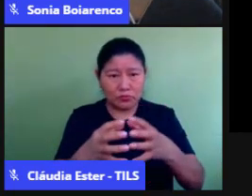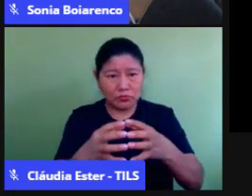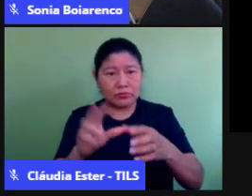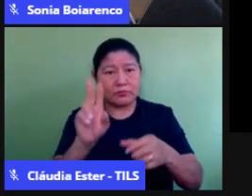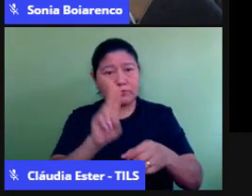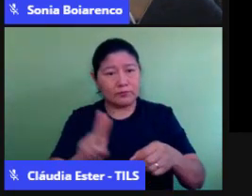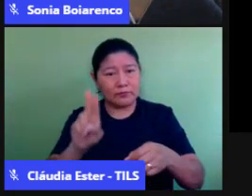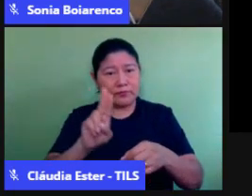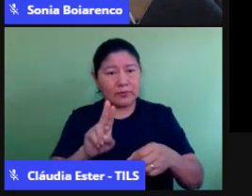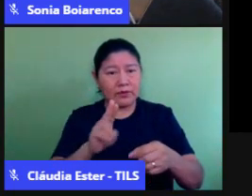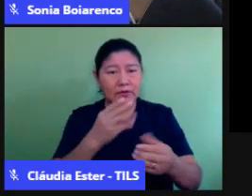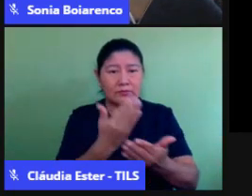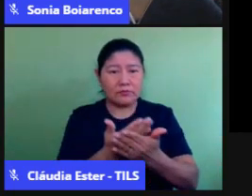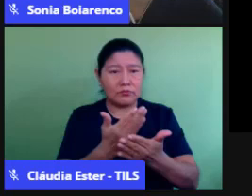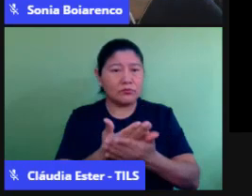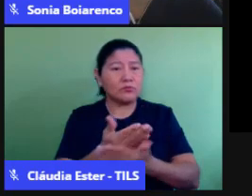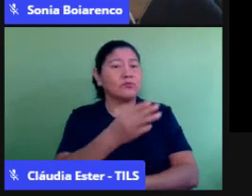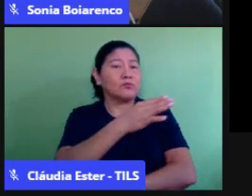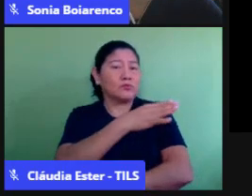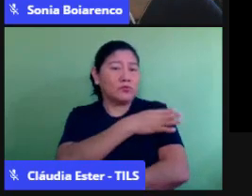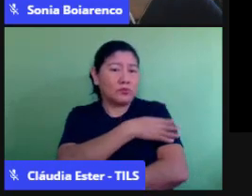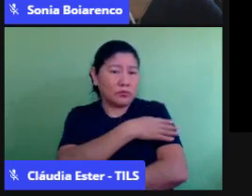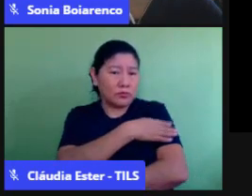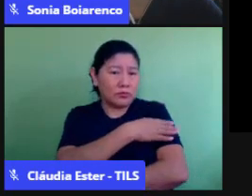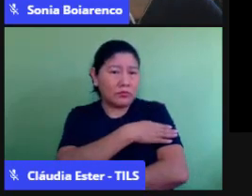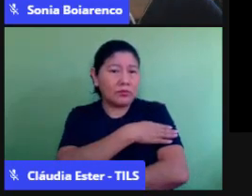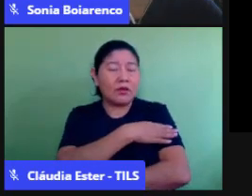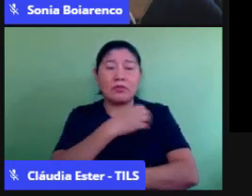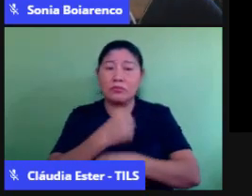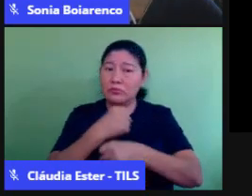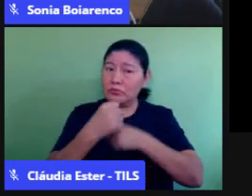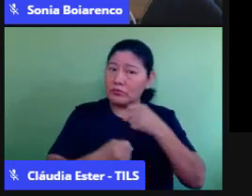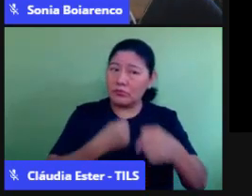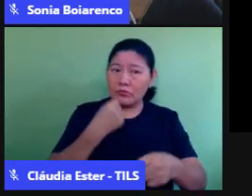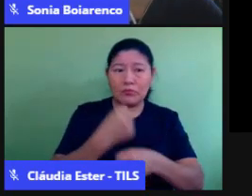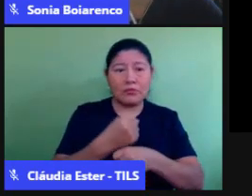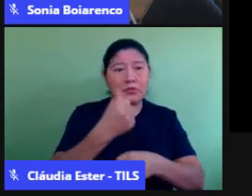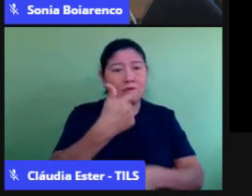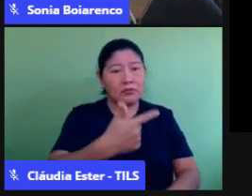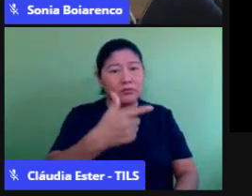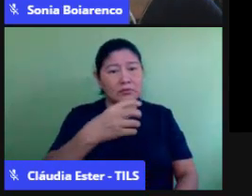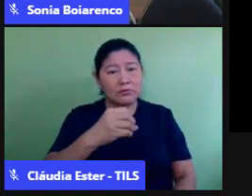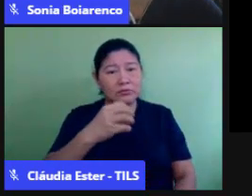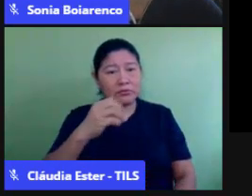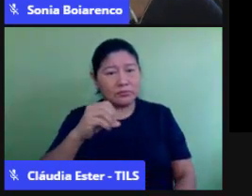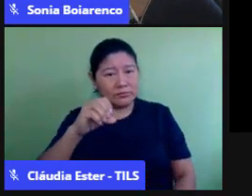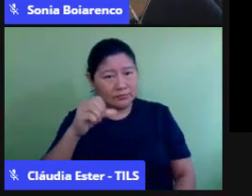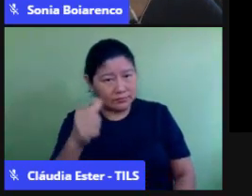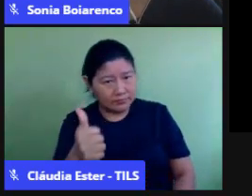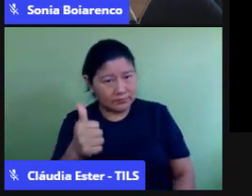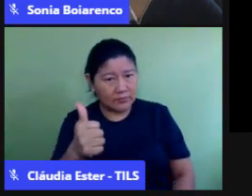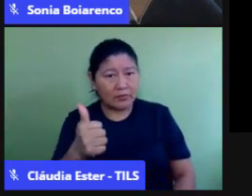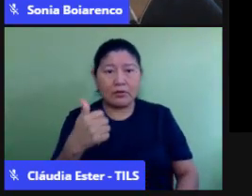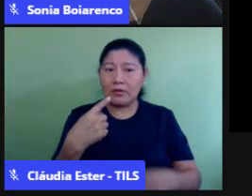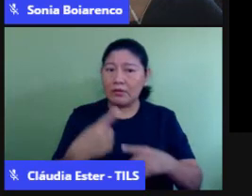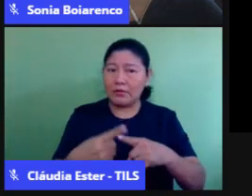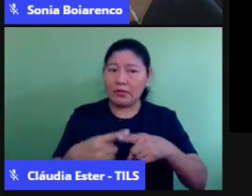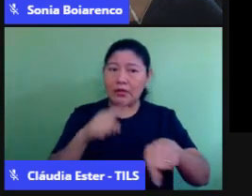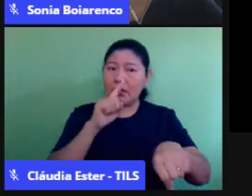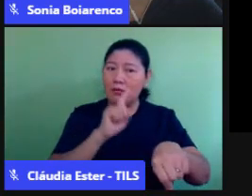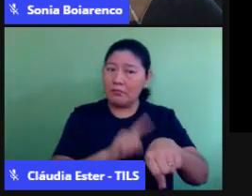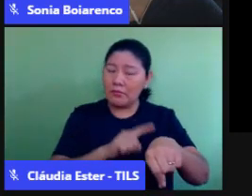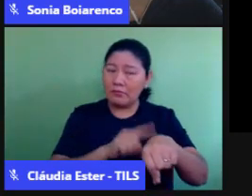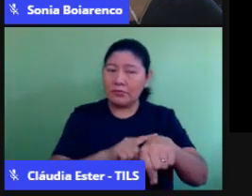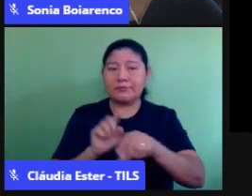fundamental, nesse ano em especial, nesse momento circunstancial, remoto ainda de